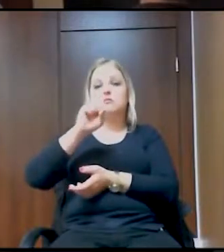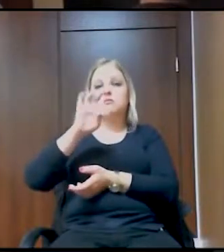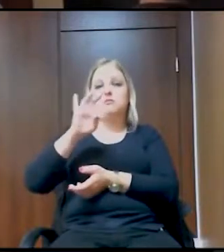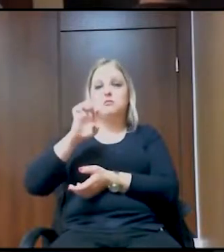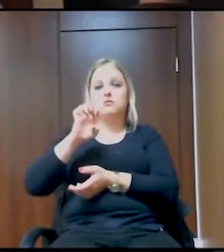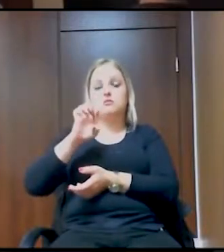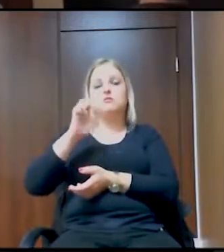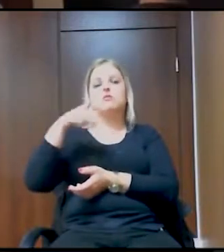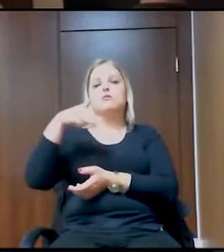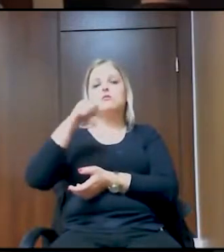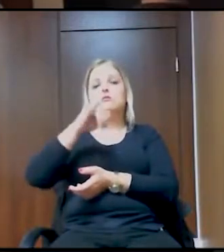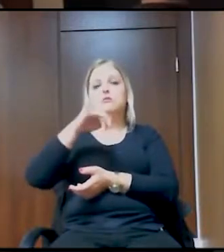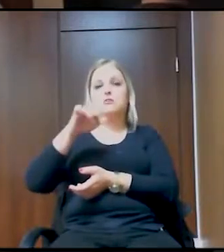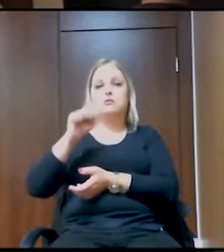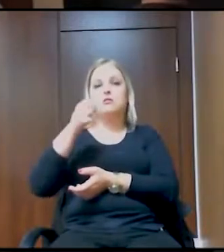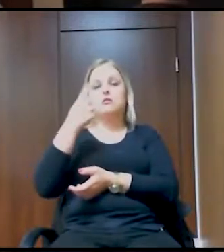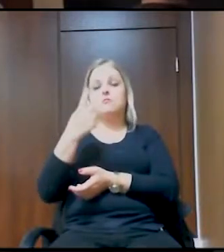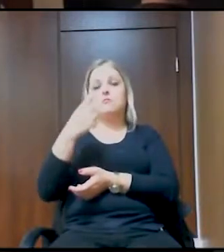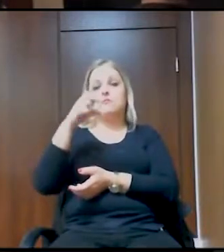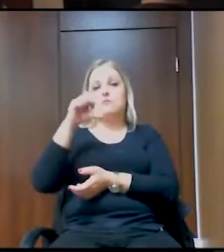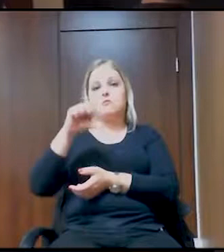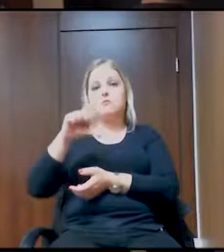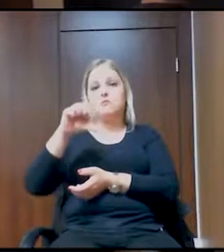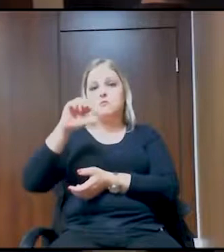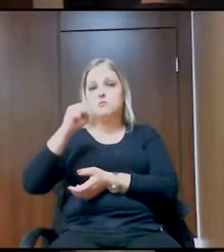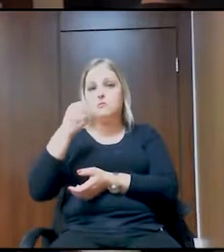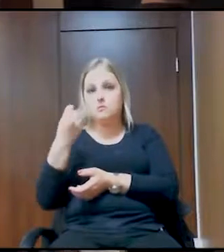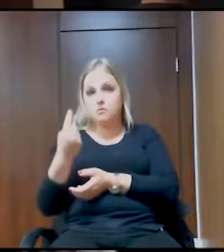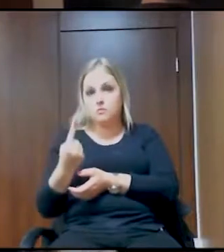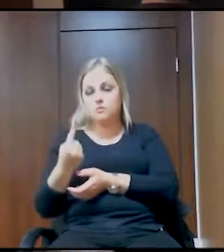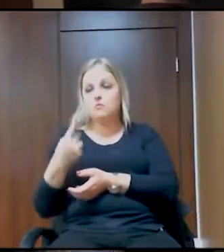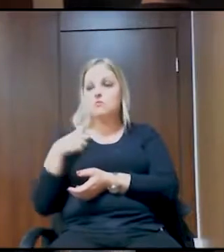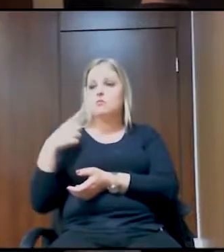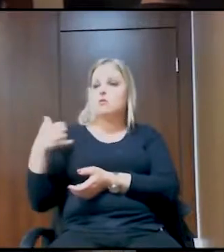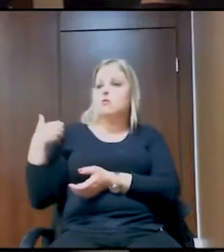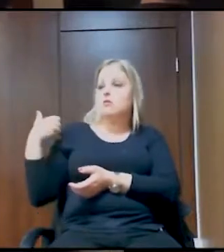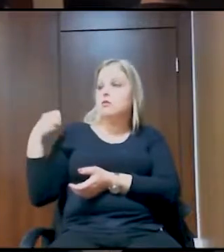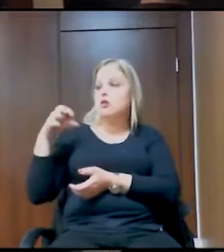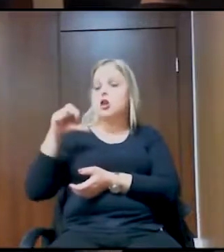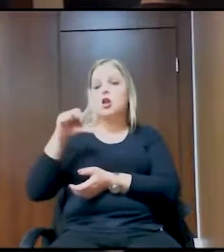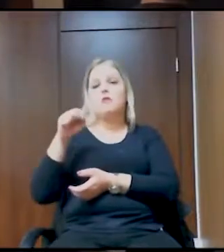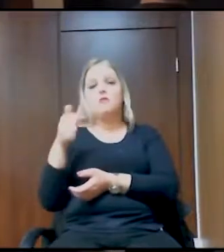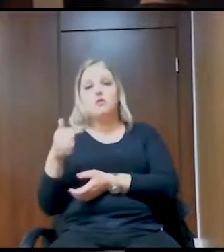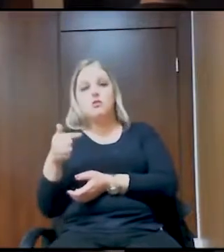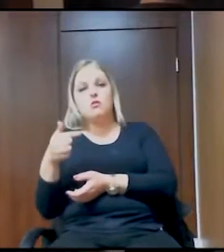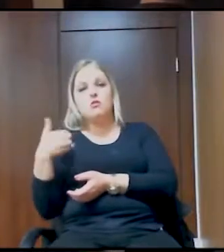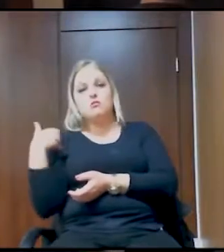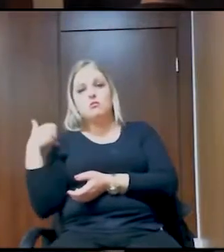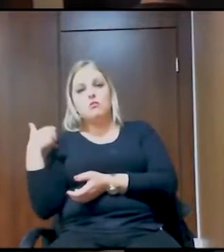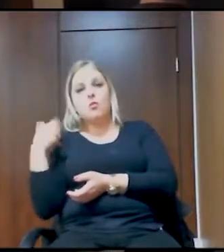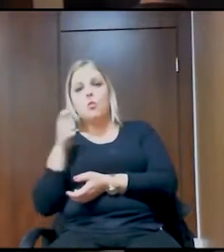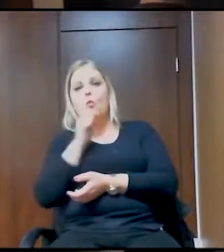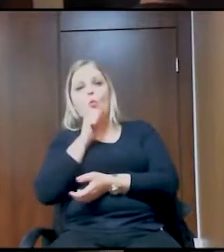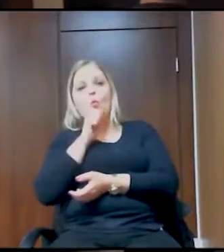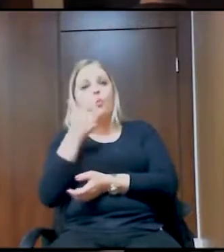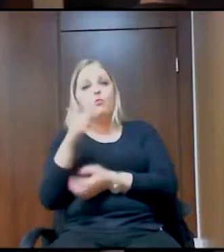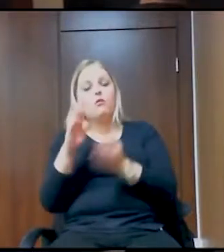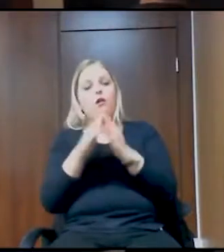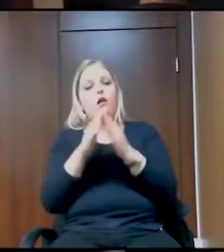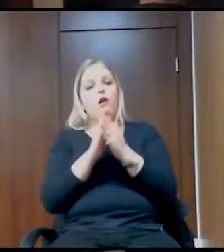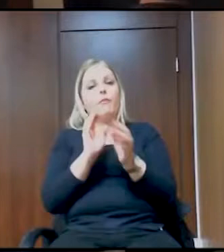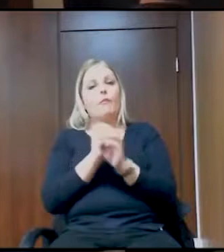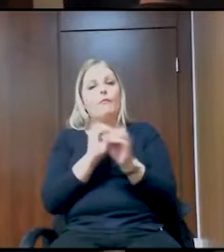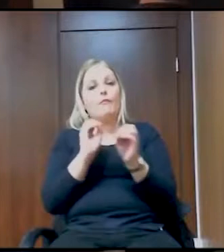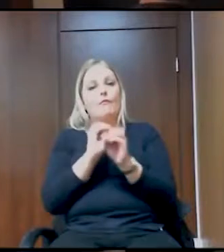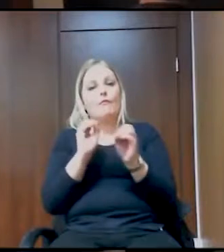1981, que eles ainda não eram idosos. Hoje estão com 90 anos, 92 anos, e ainda não tem uma habitação. E